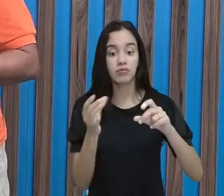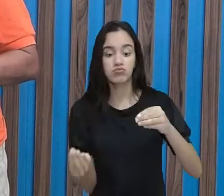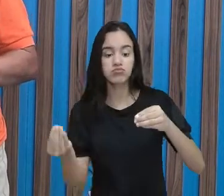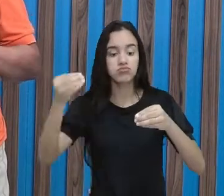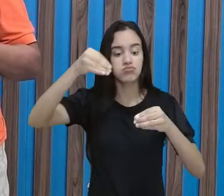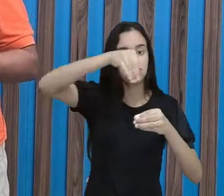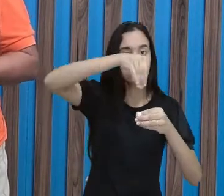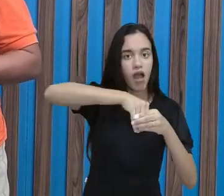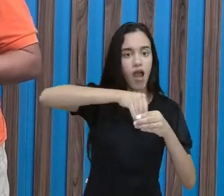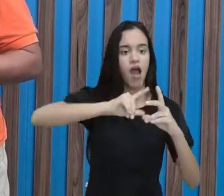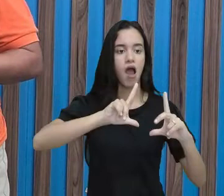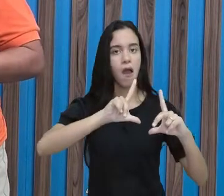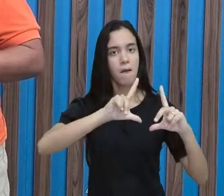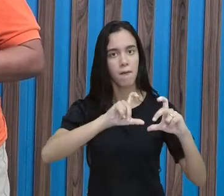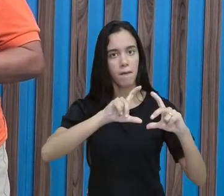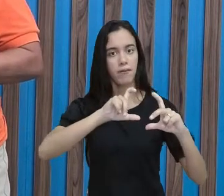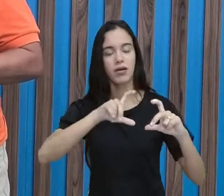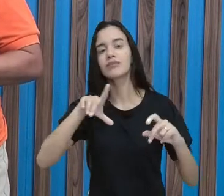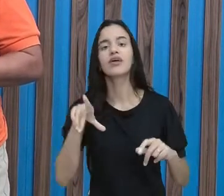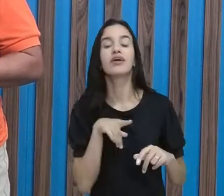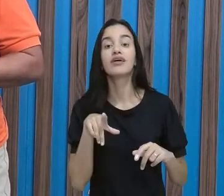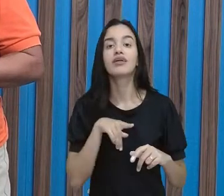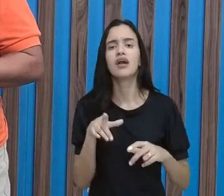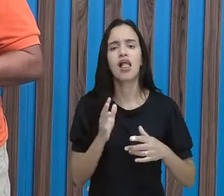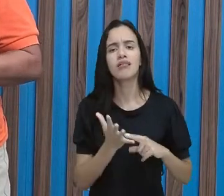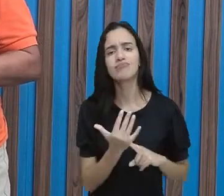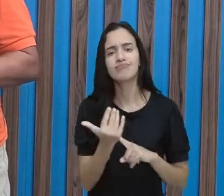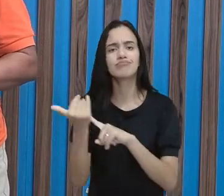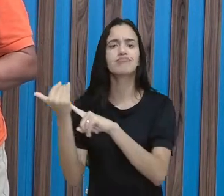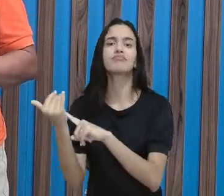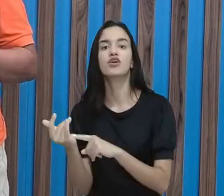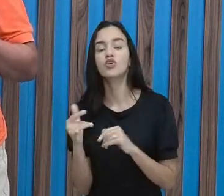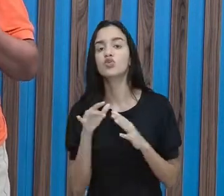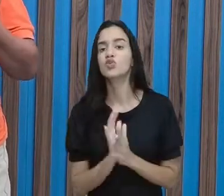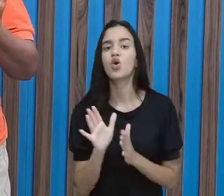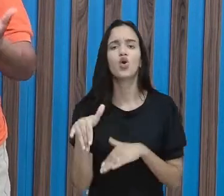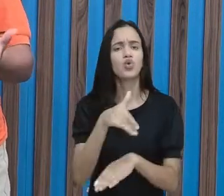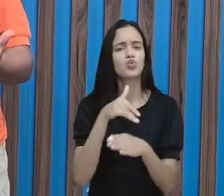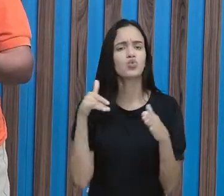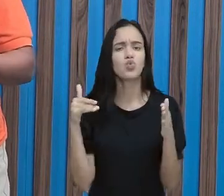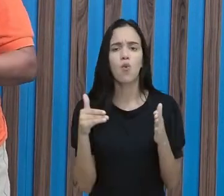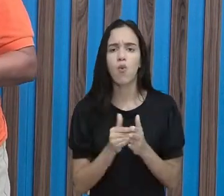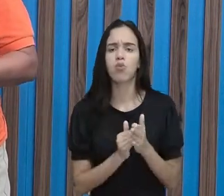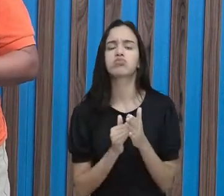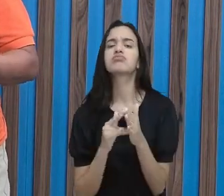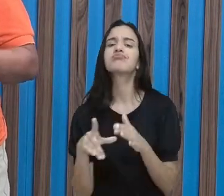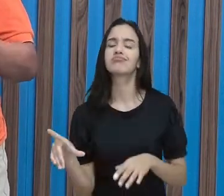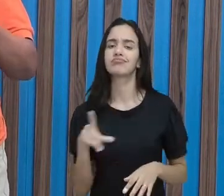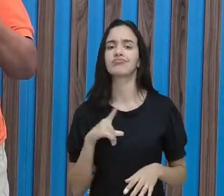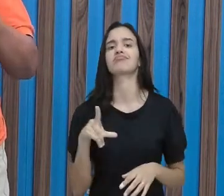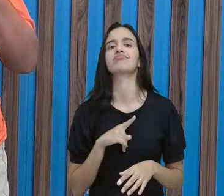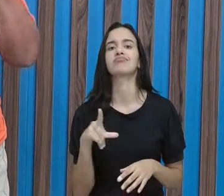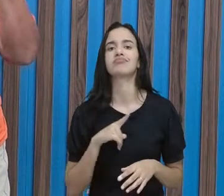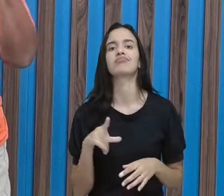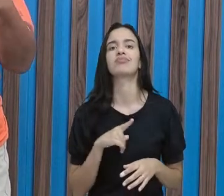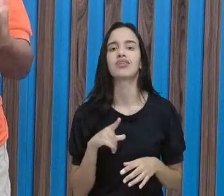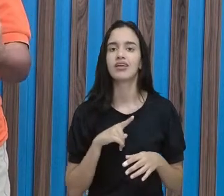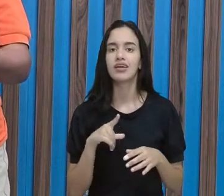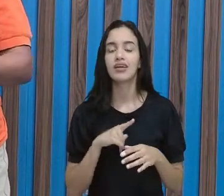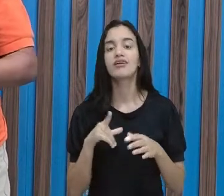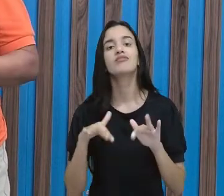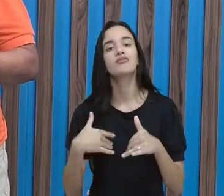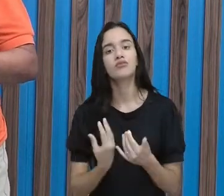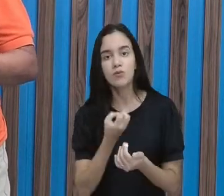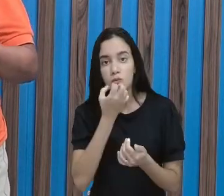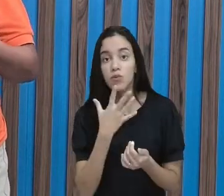Então, tudo isso aí, tecnologias. Todas essas tecnologias tiveram a sua